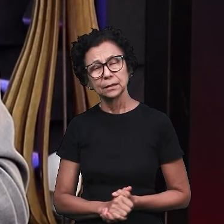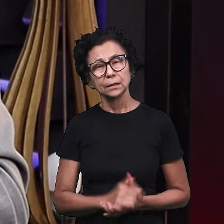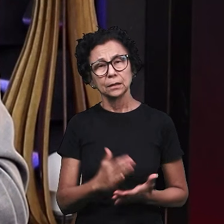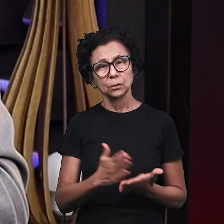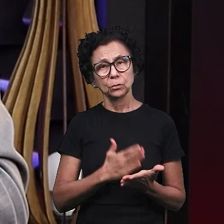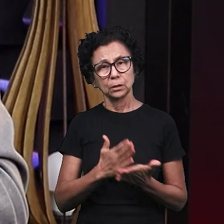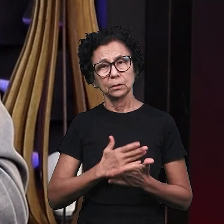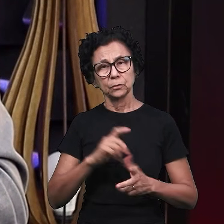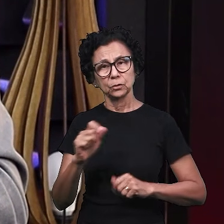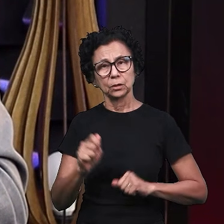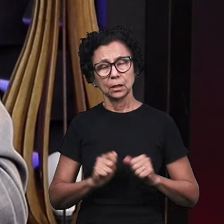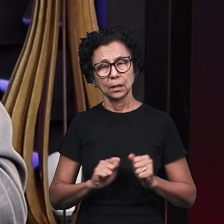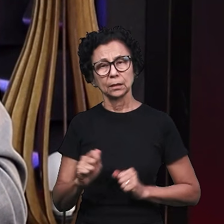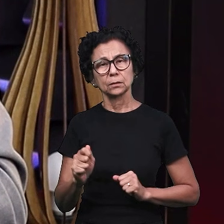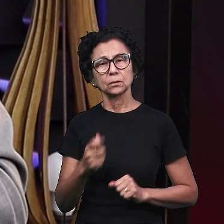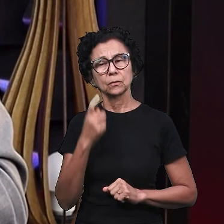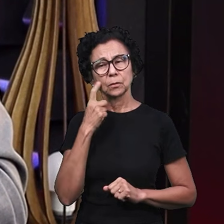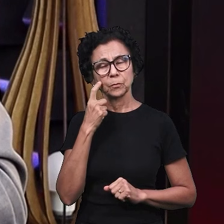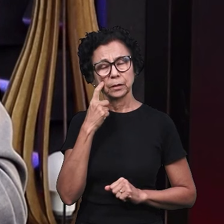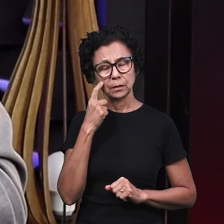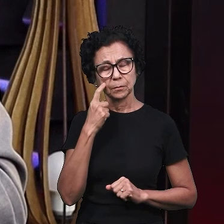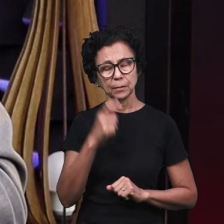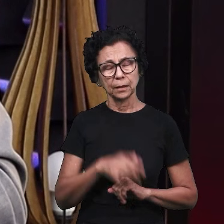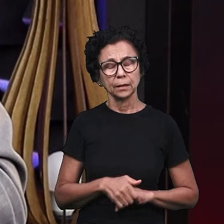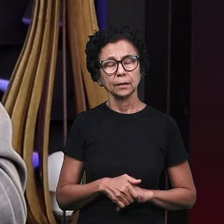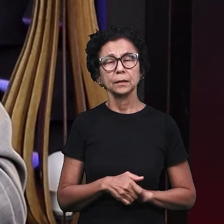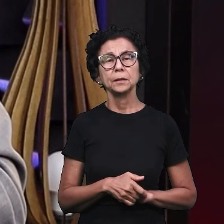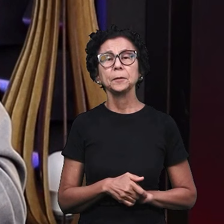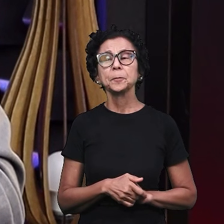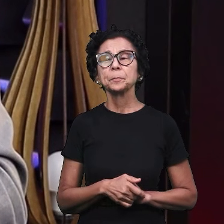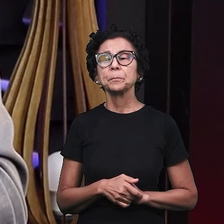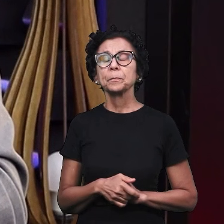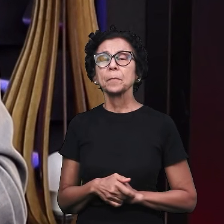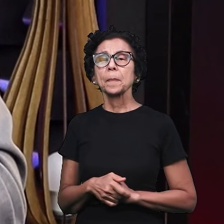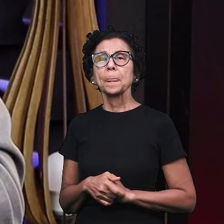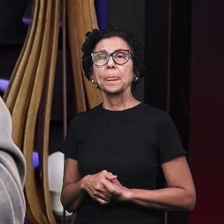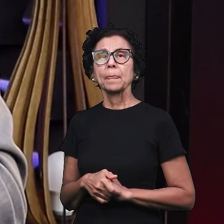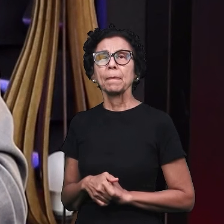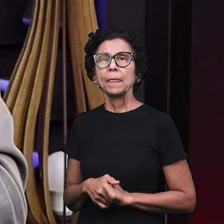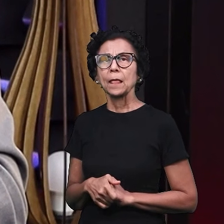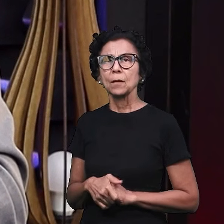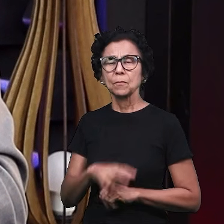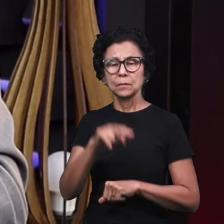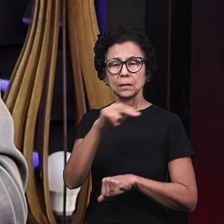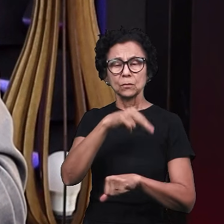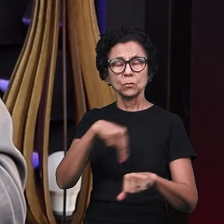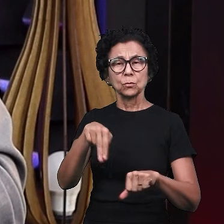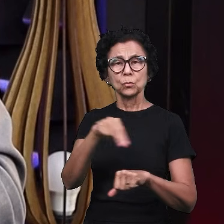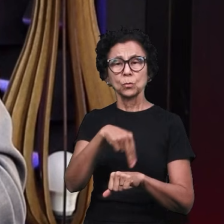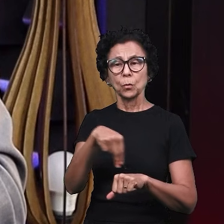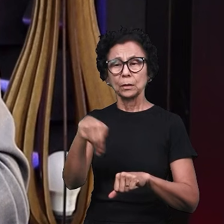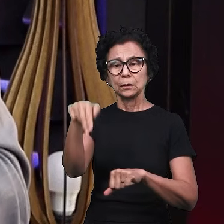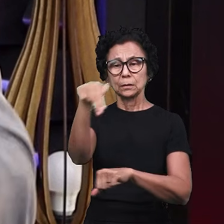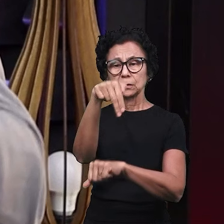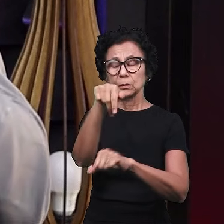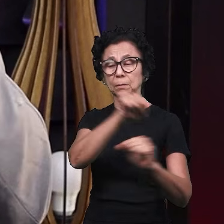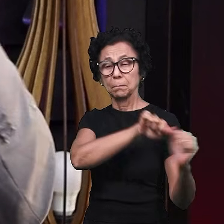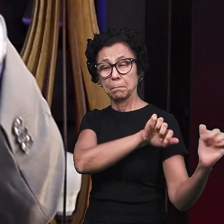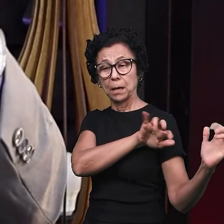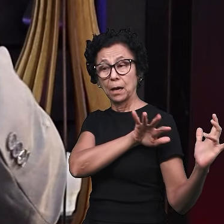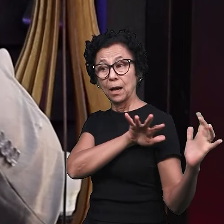outras passagens em Atos, quando o etíope ali, ele vem a Jerusalém para adorar, né? Vem de outras nações,